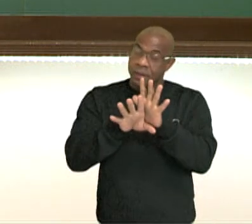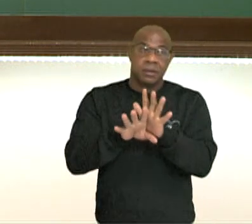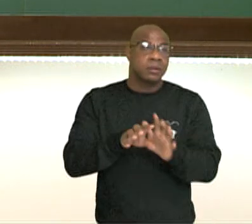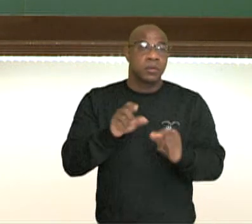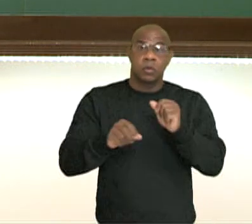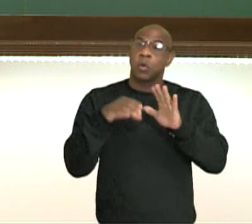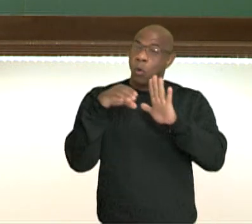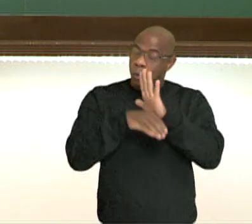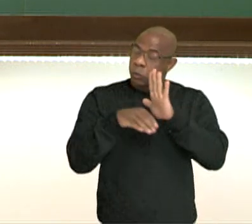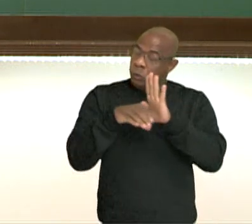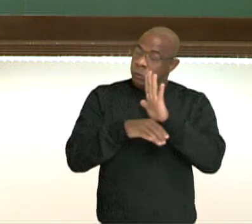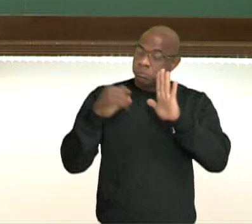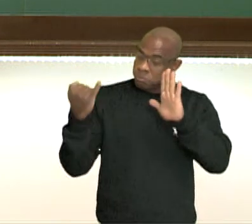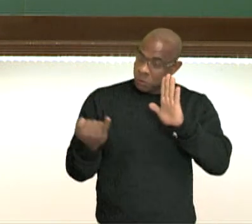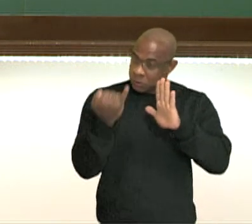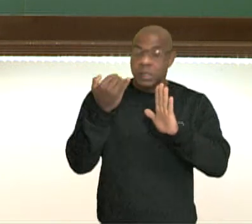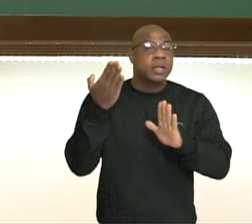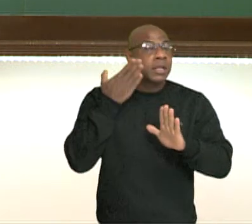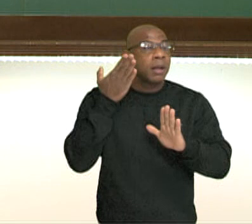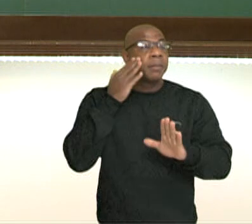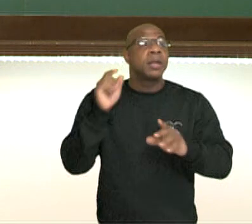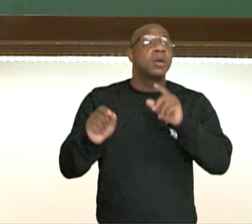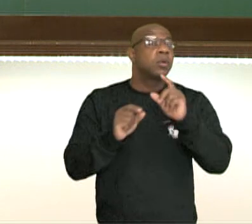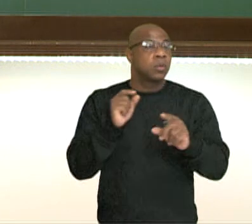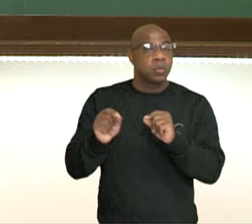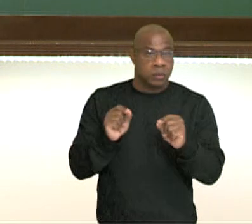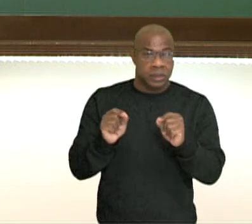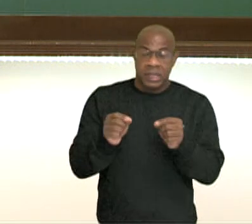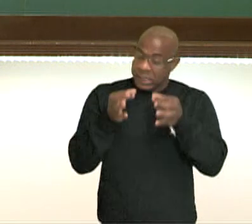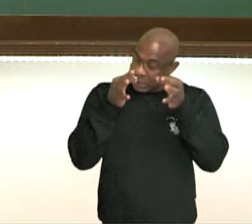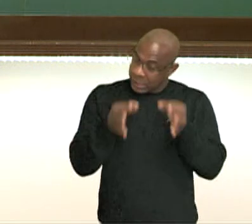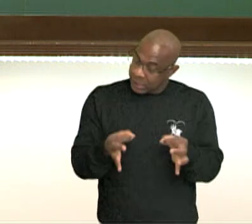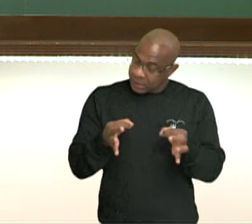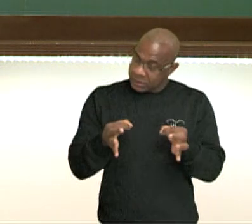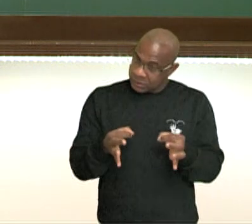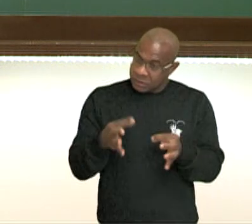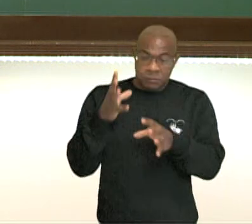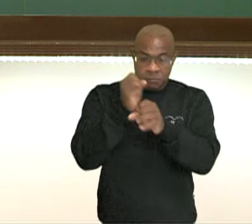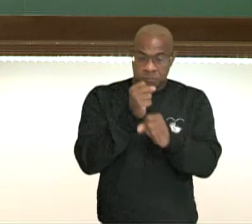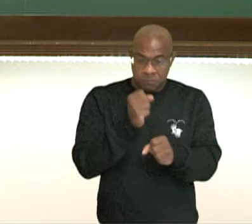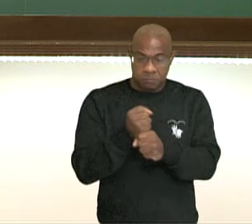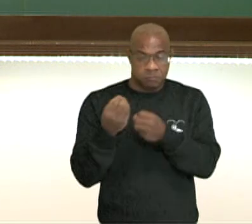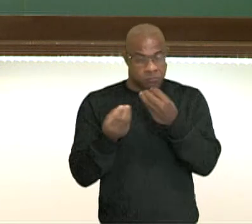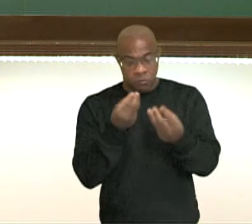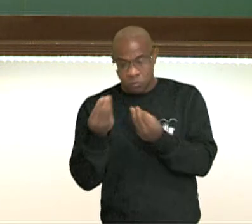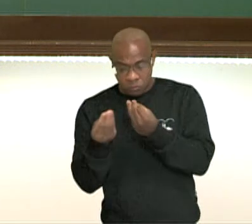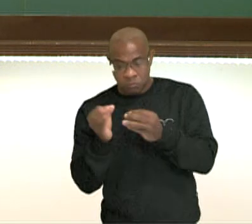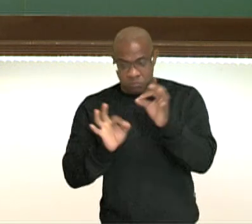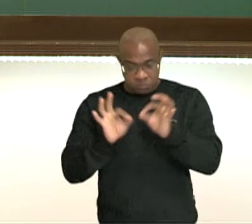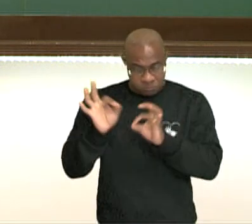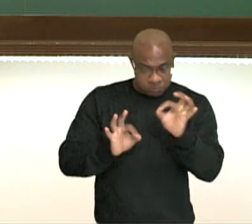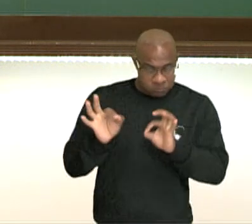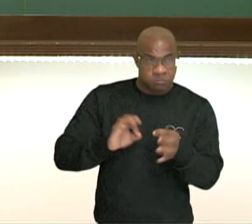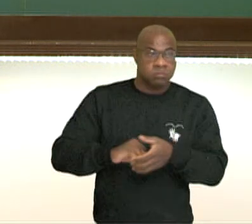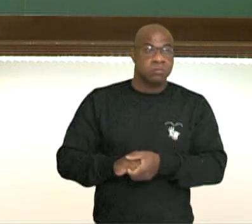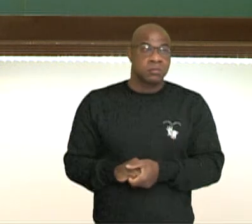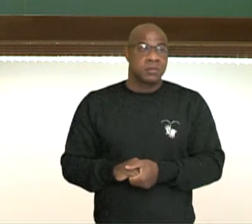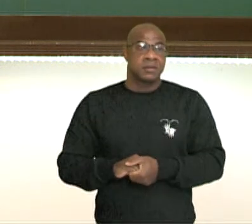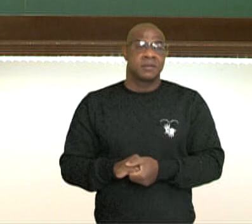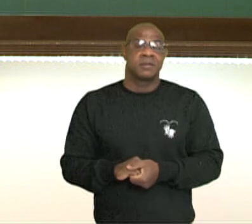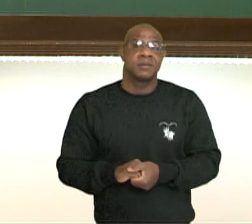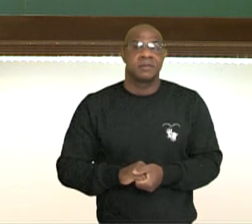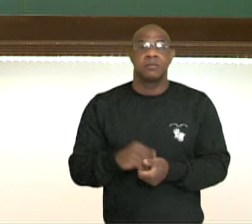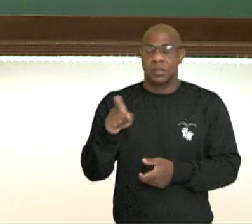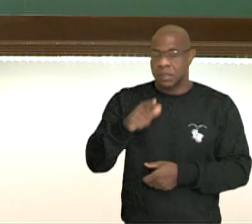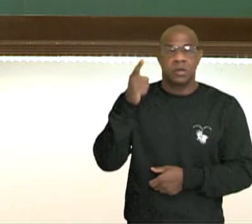dos conceitos, saber aplicar a ferramenta certinha, operar essa ferramenta direitinho, que é sucesso